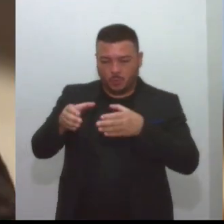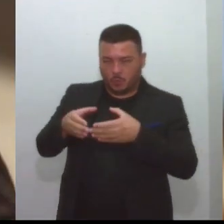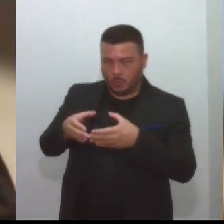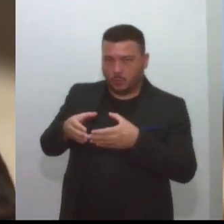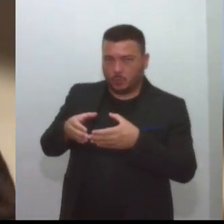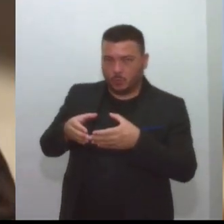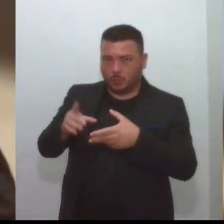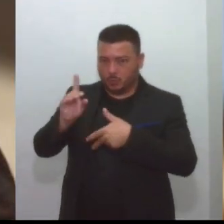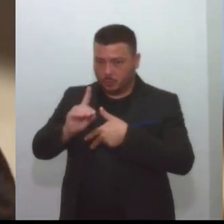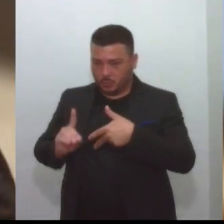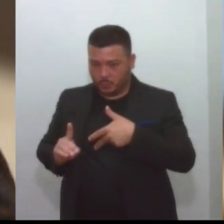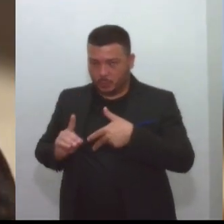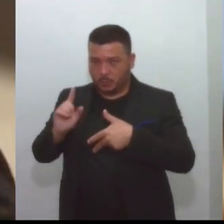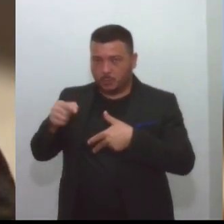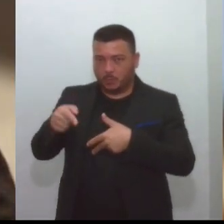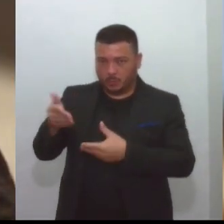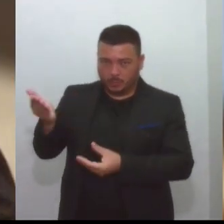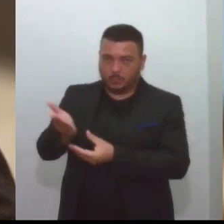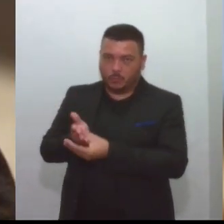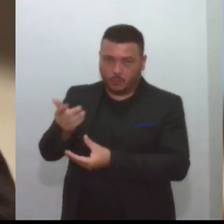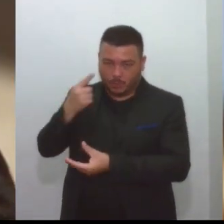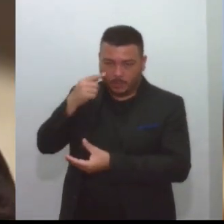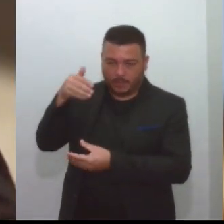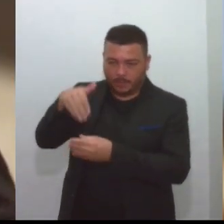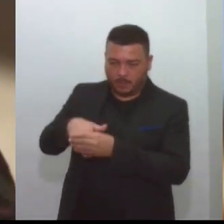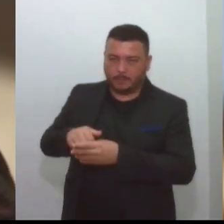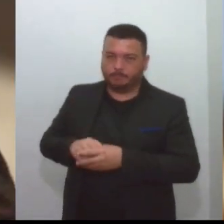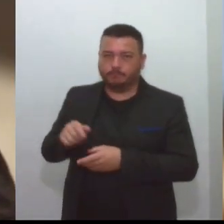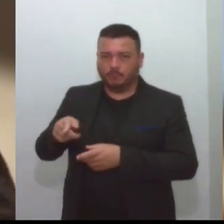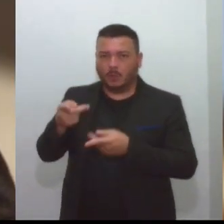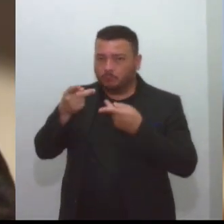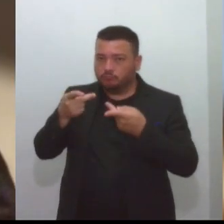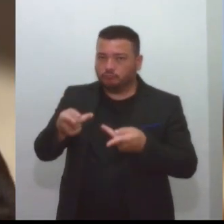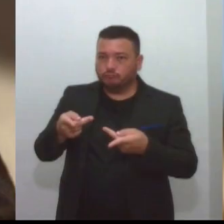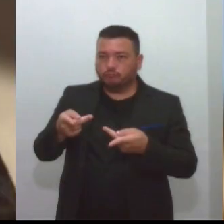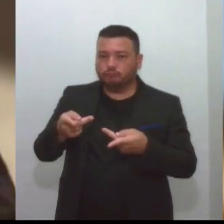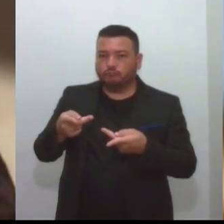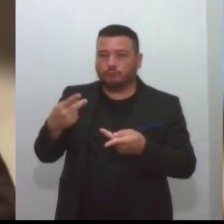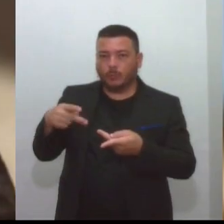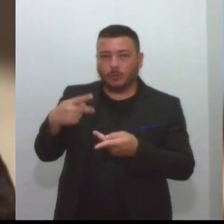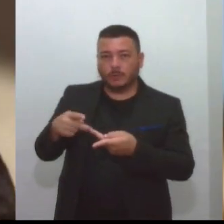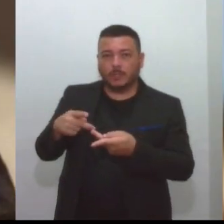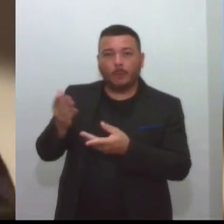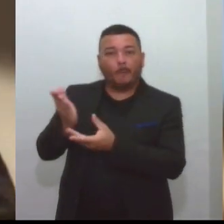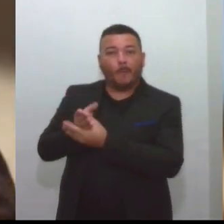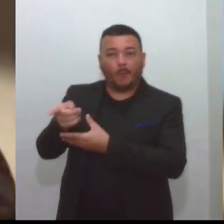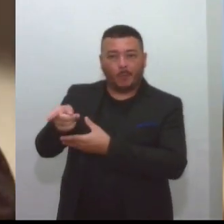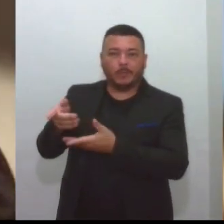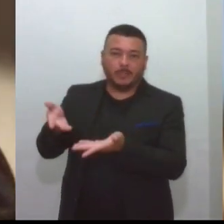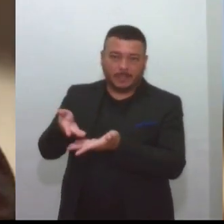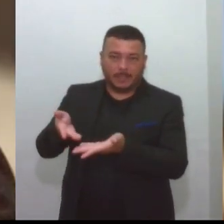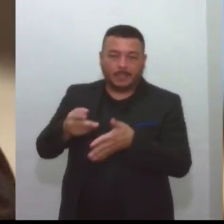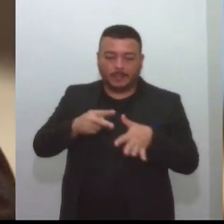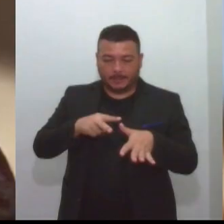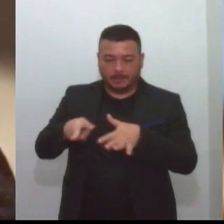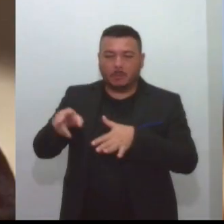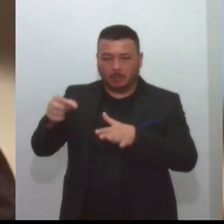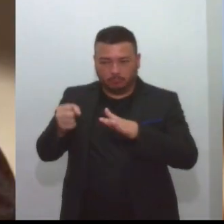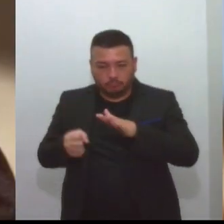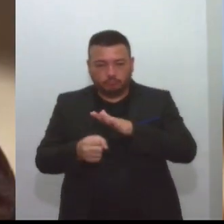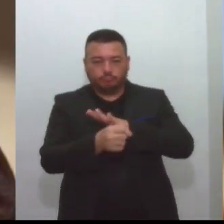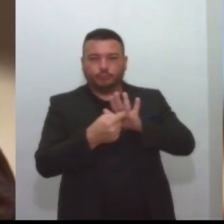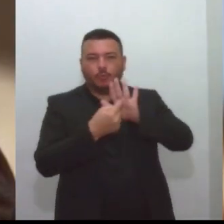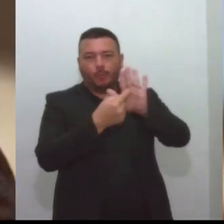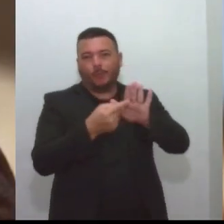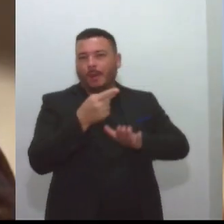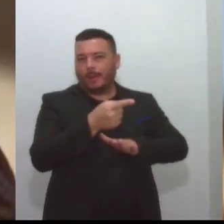no processo. Então, pode requisitar a inclusão do seu processo nesta semana de conciliação. As audiências, elas